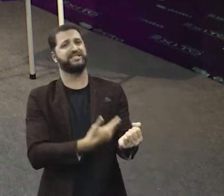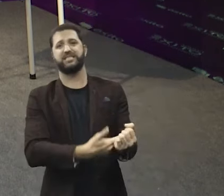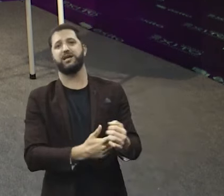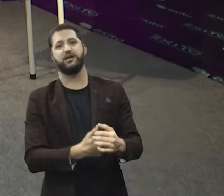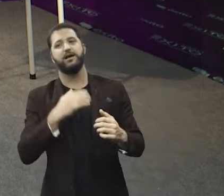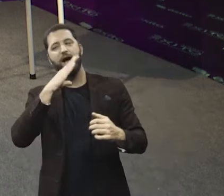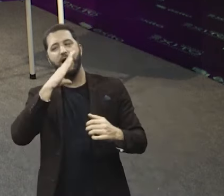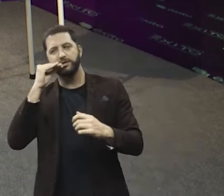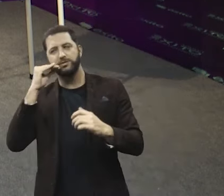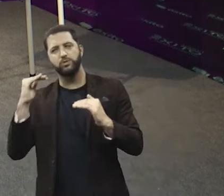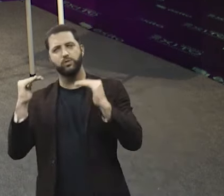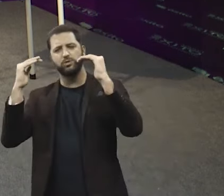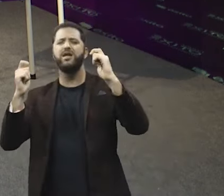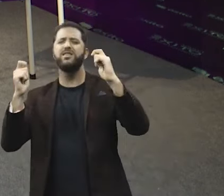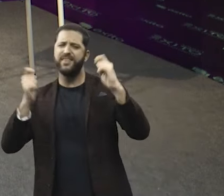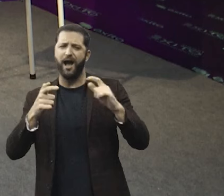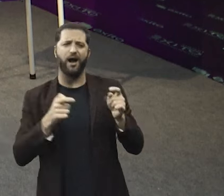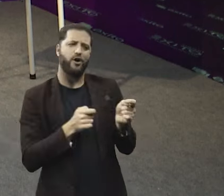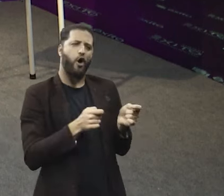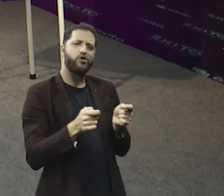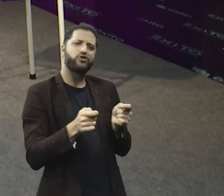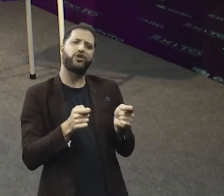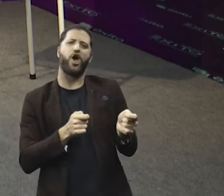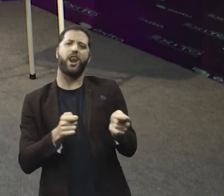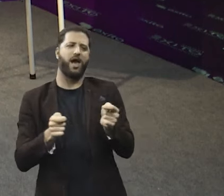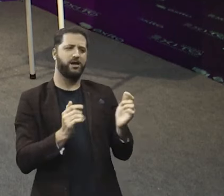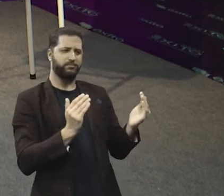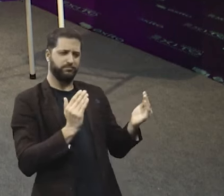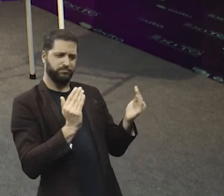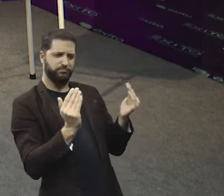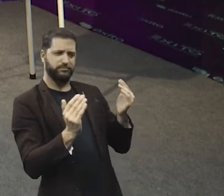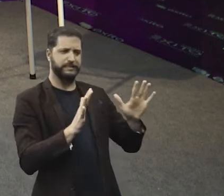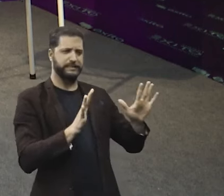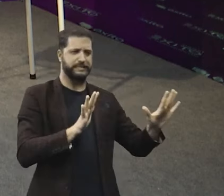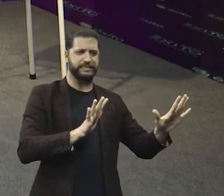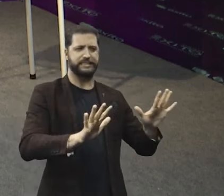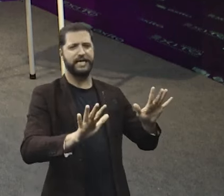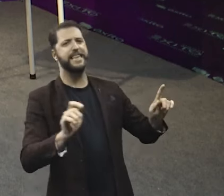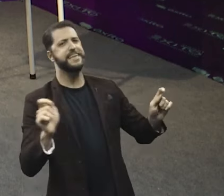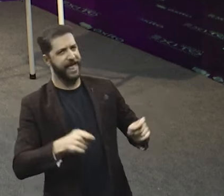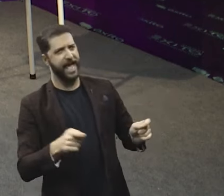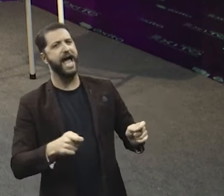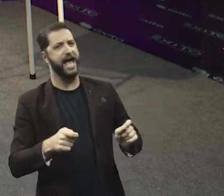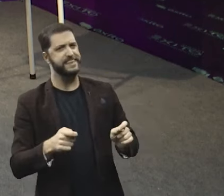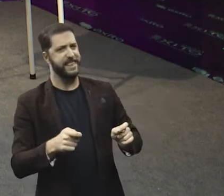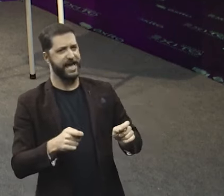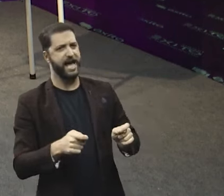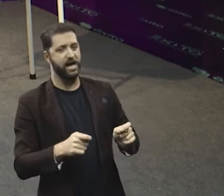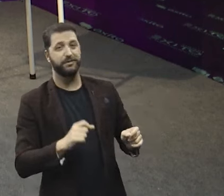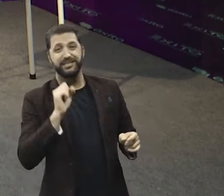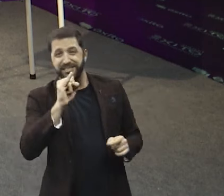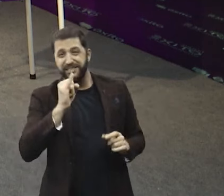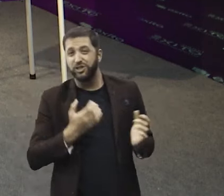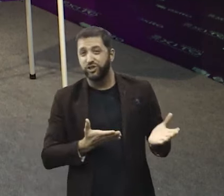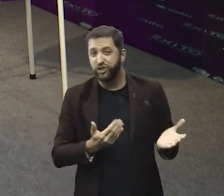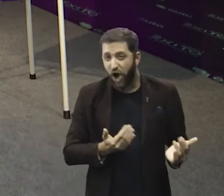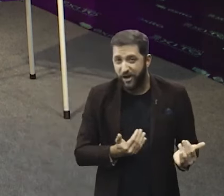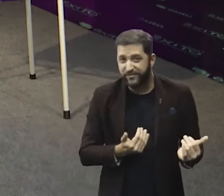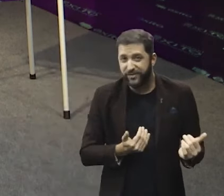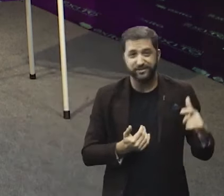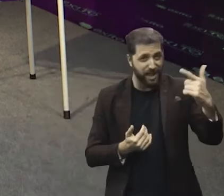compreende mais ele tem esse descendimento que eu tô te falando mas o jovem se não tiver controle dos pais se os